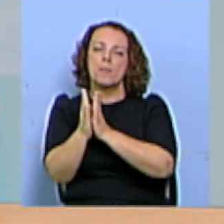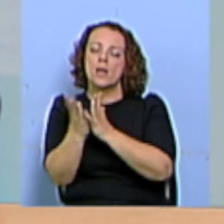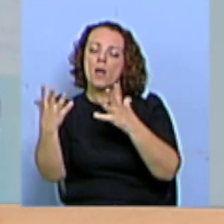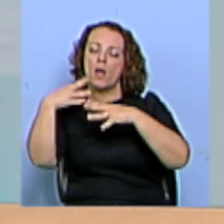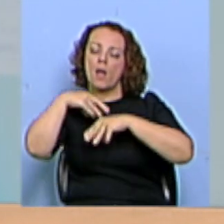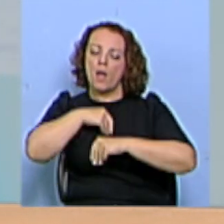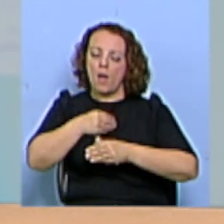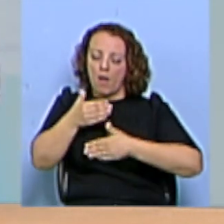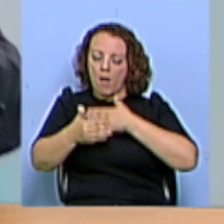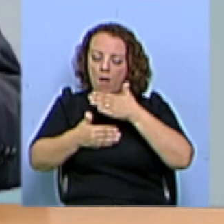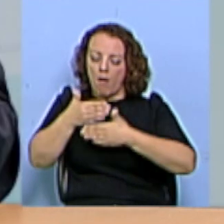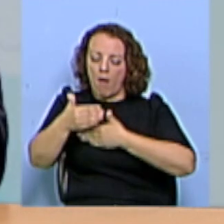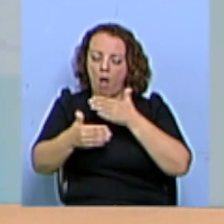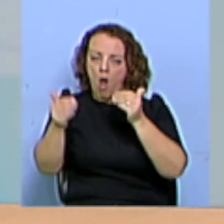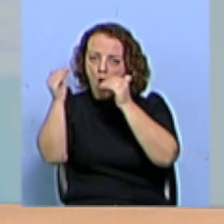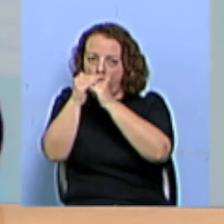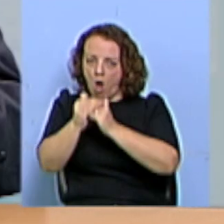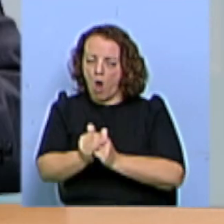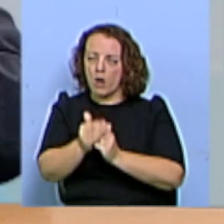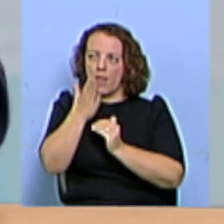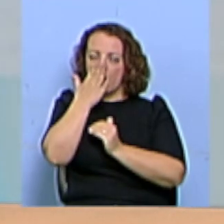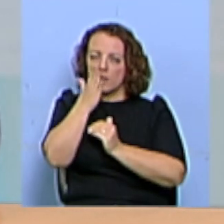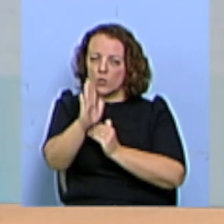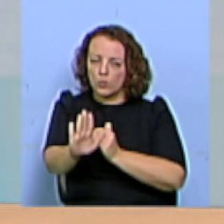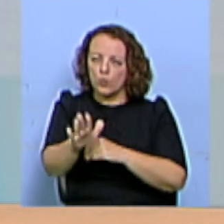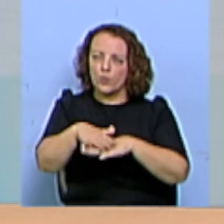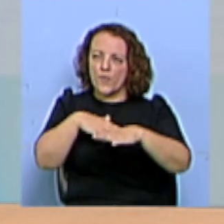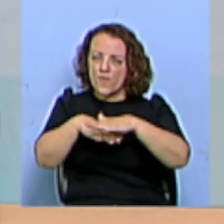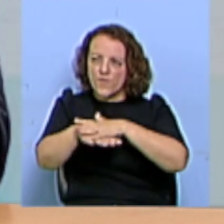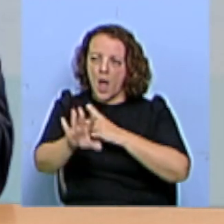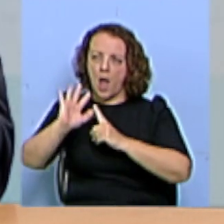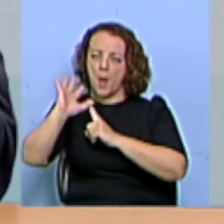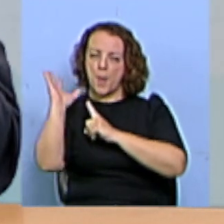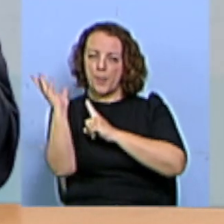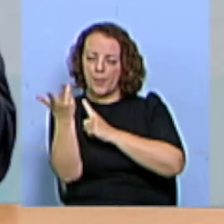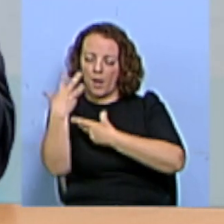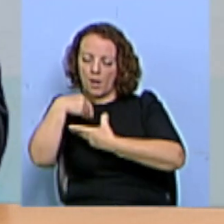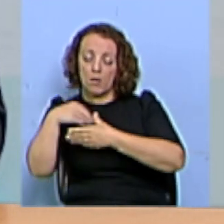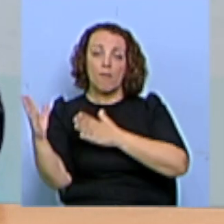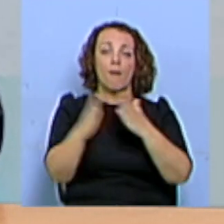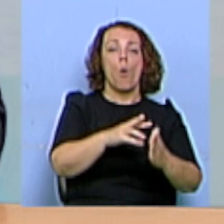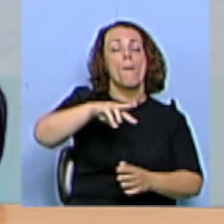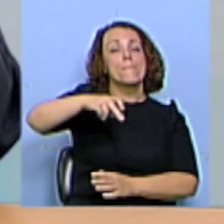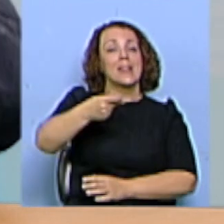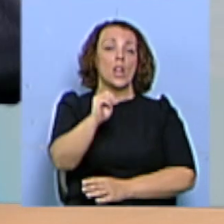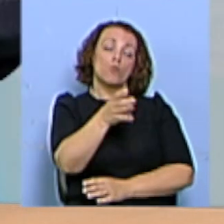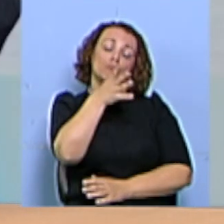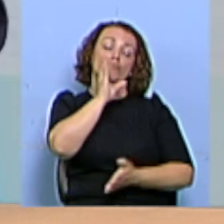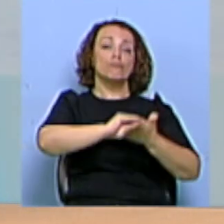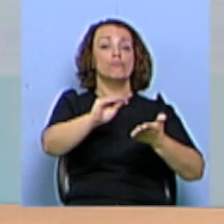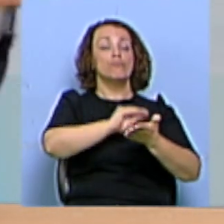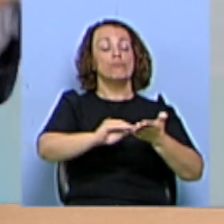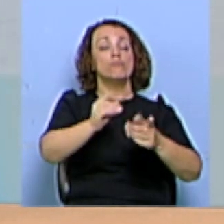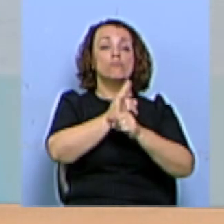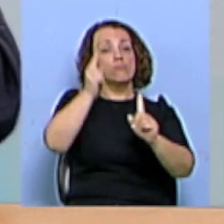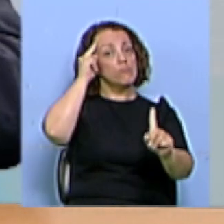estão todos aqui, as atitudes, a envolvência. Mateus escreve exatamente este texto em função de uma